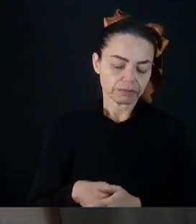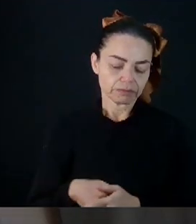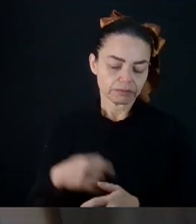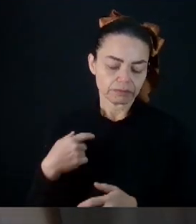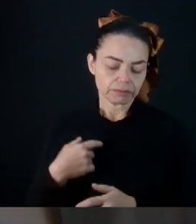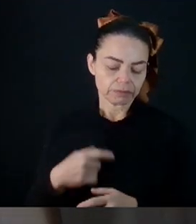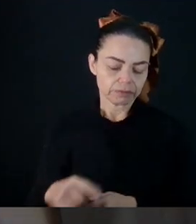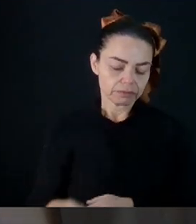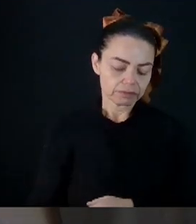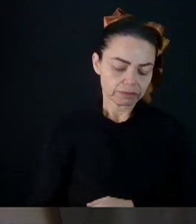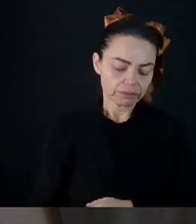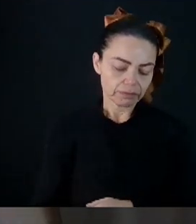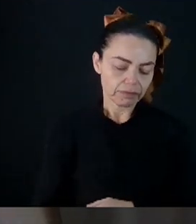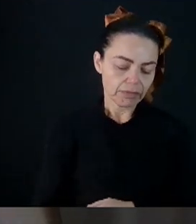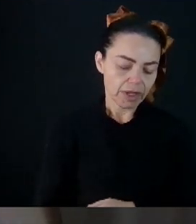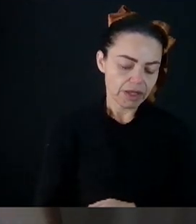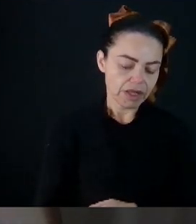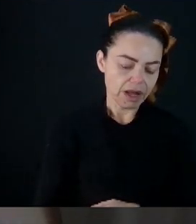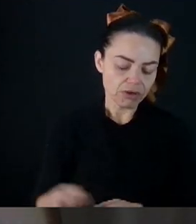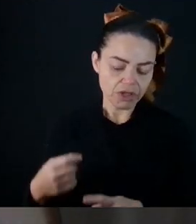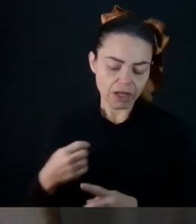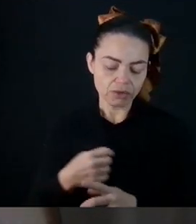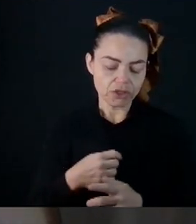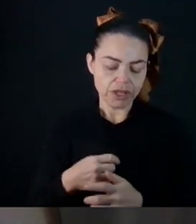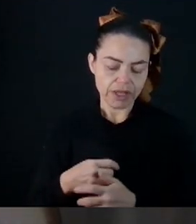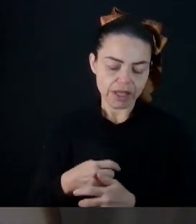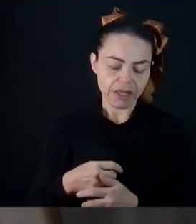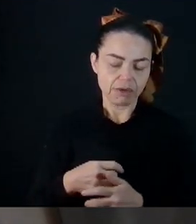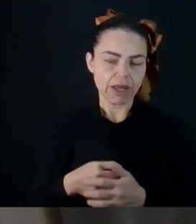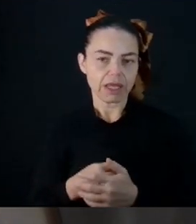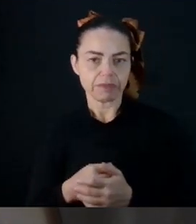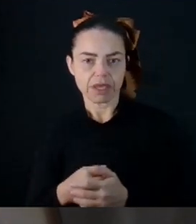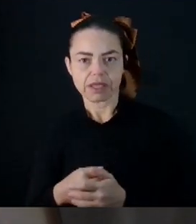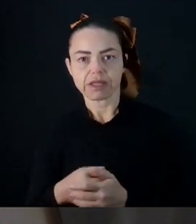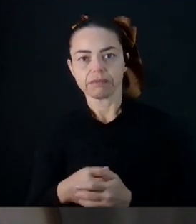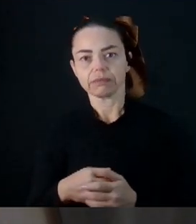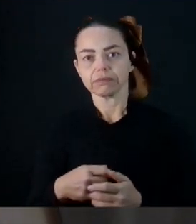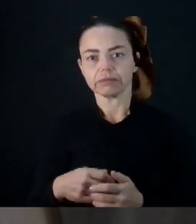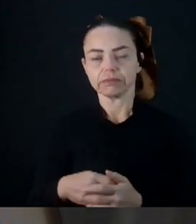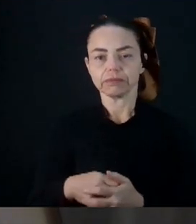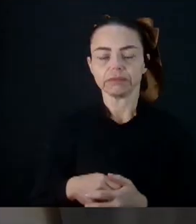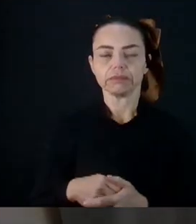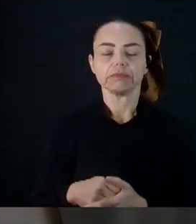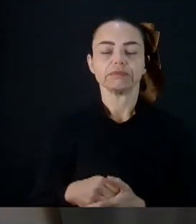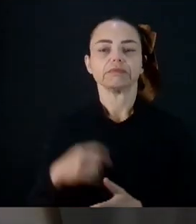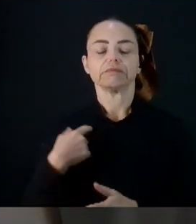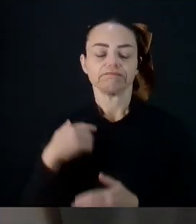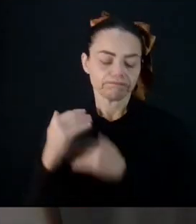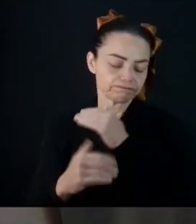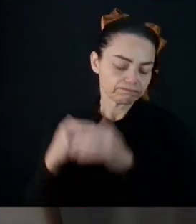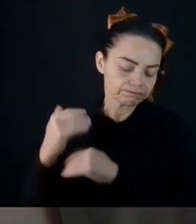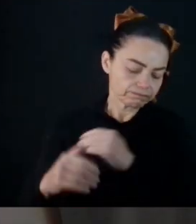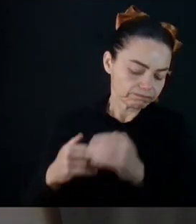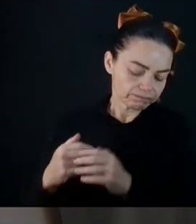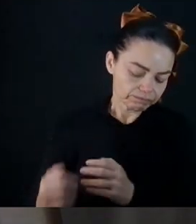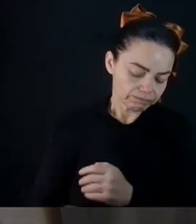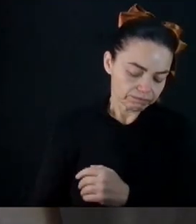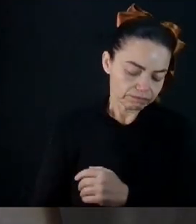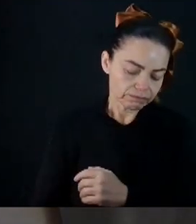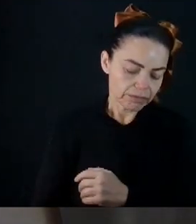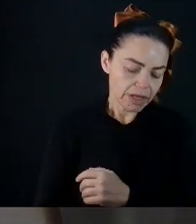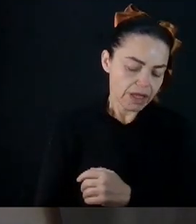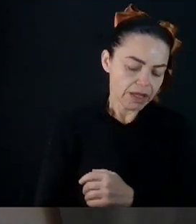mas comportamentos que na verdade seriam, né, desenvolvidos só na vida adulta, ou